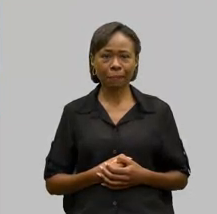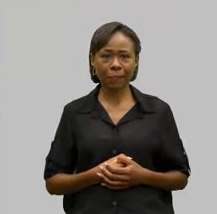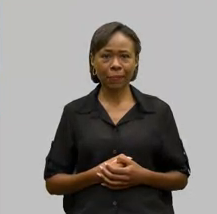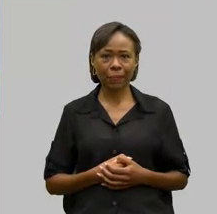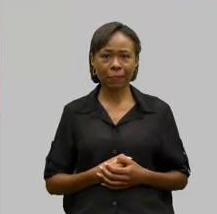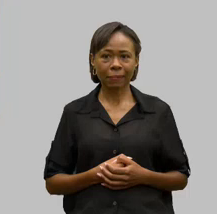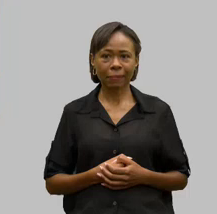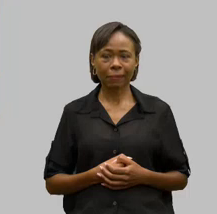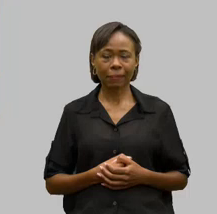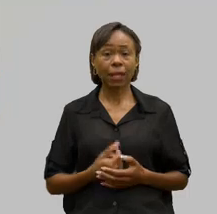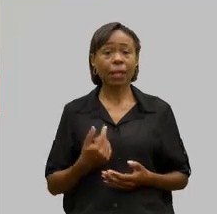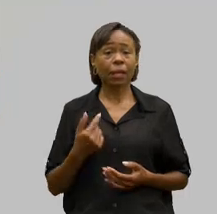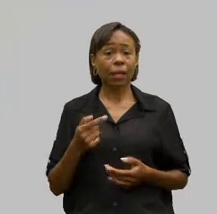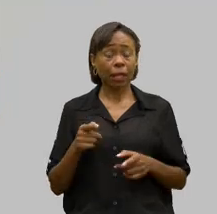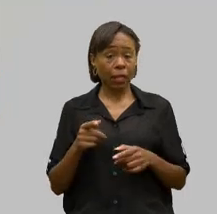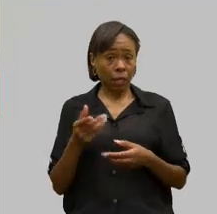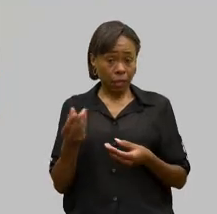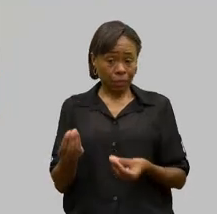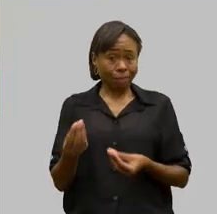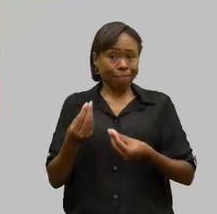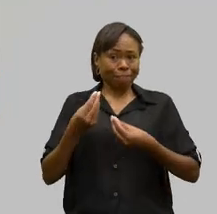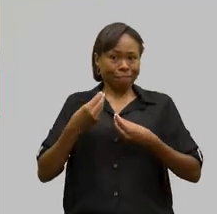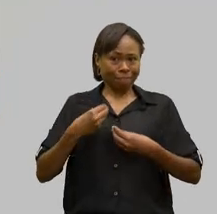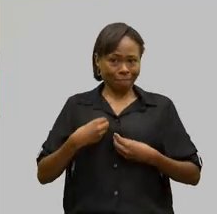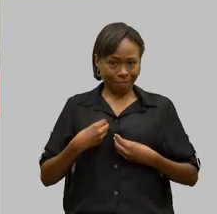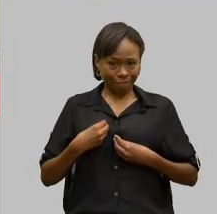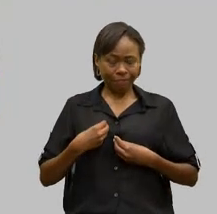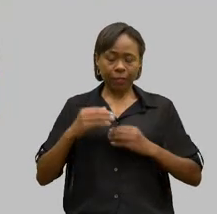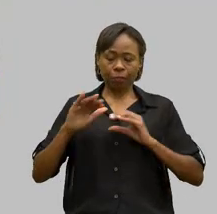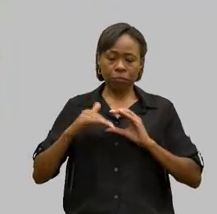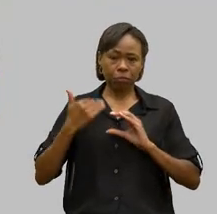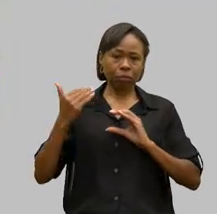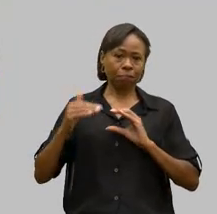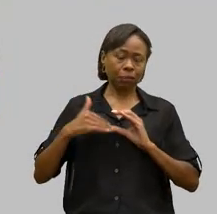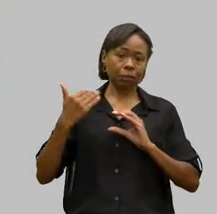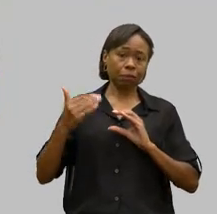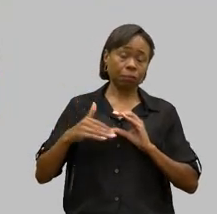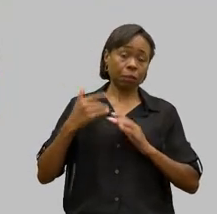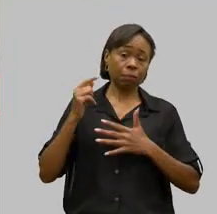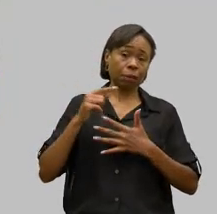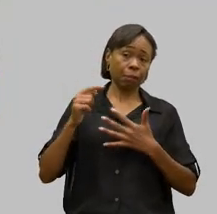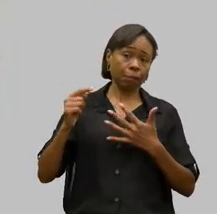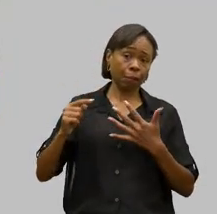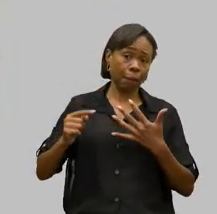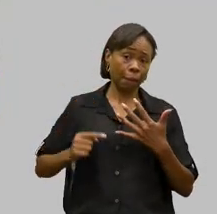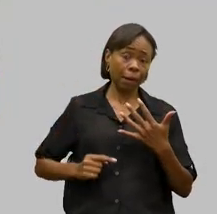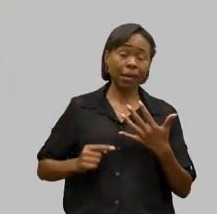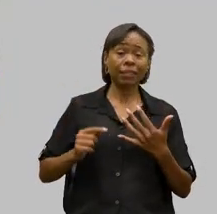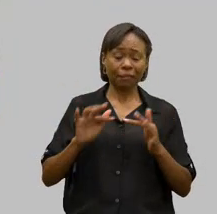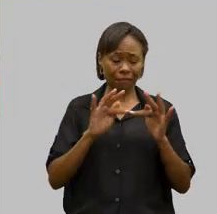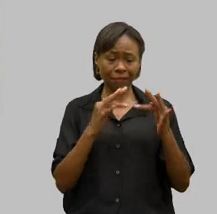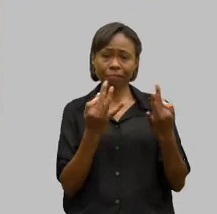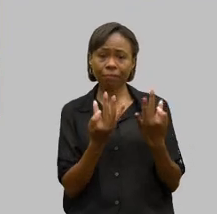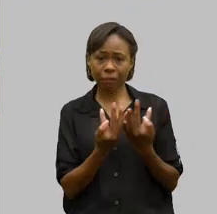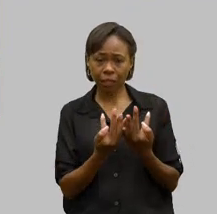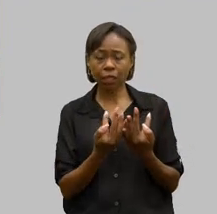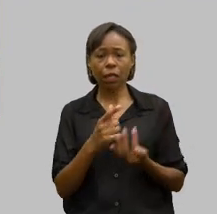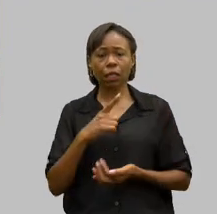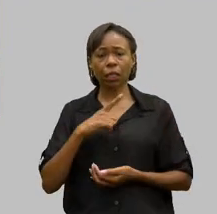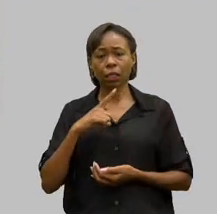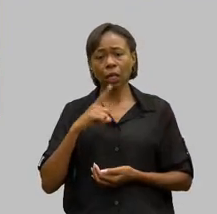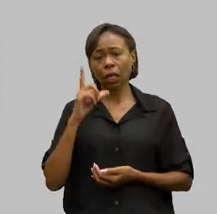Eu tenho recebido cada vez mais demandas de dificuldades de famílias em ter acesso